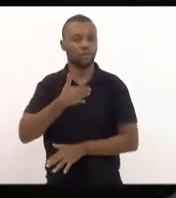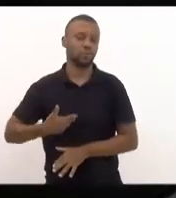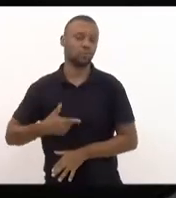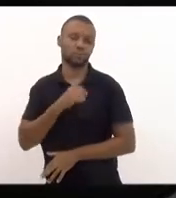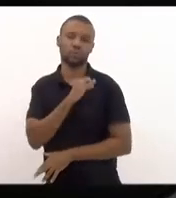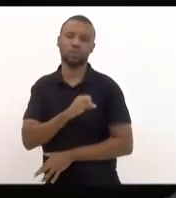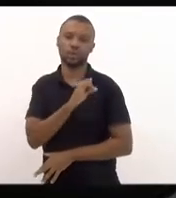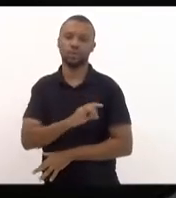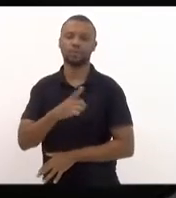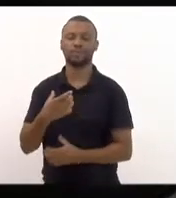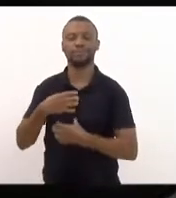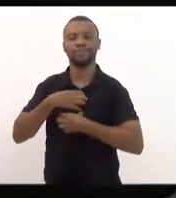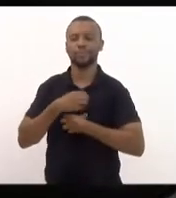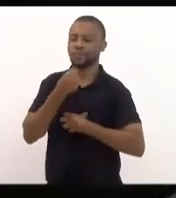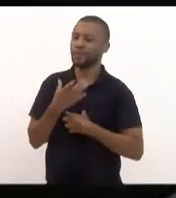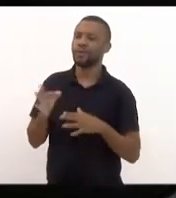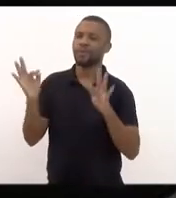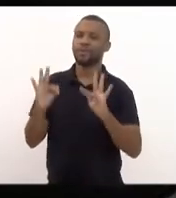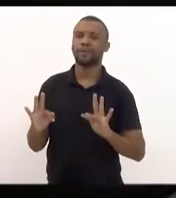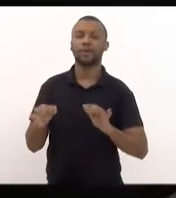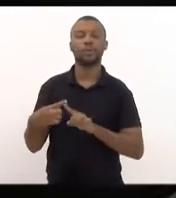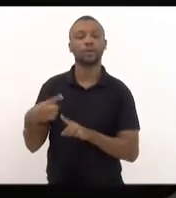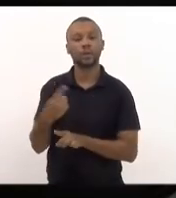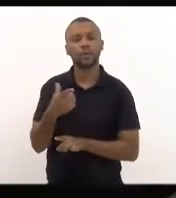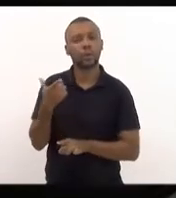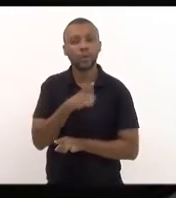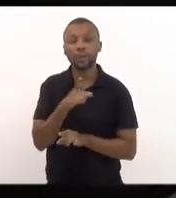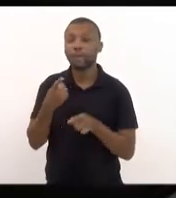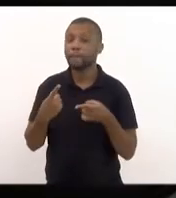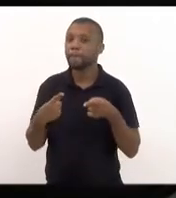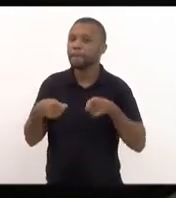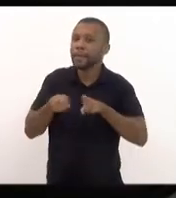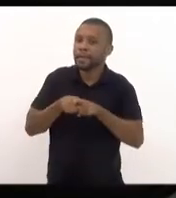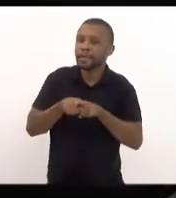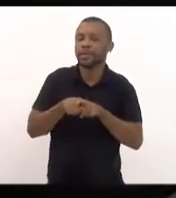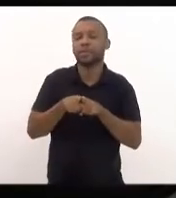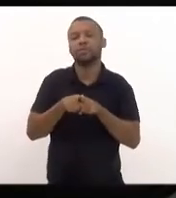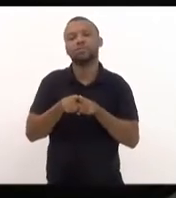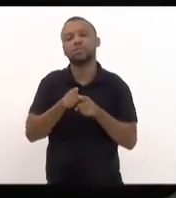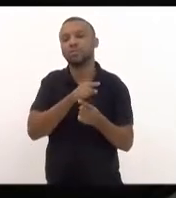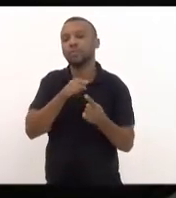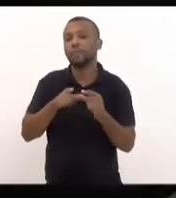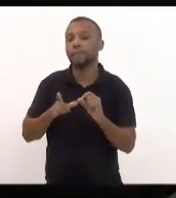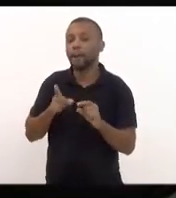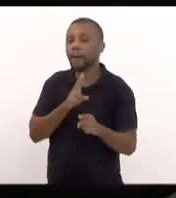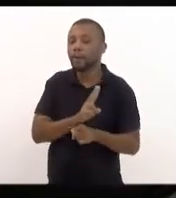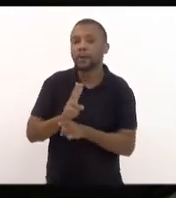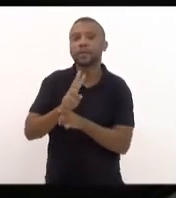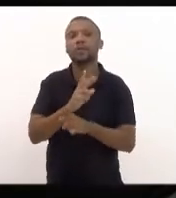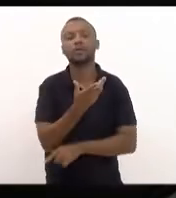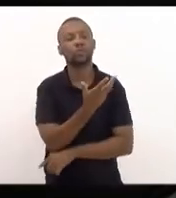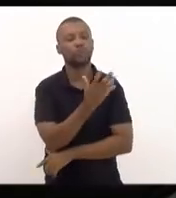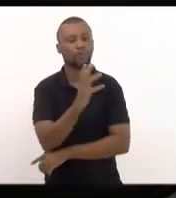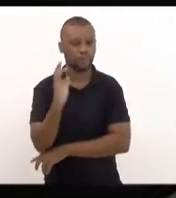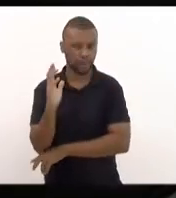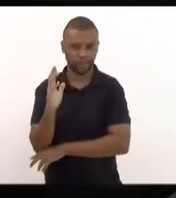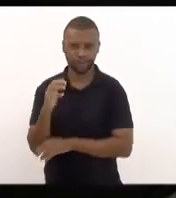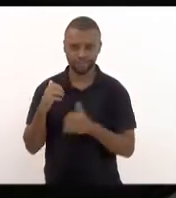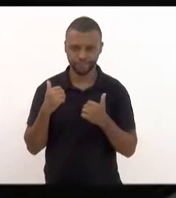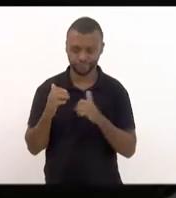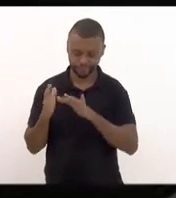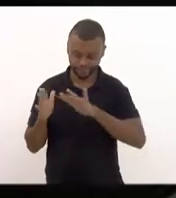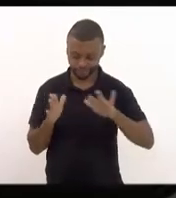feliz, porque a gente está conseguindo parceiros para a proteção do meio ambiente. O Arco Metropolitano, ele passa por três